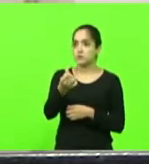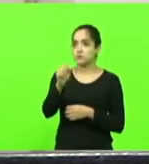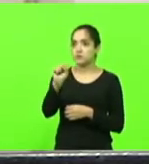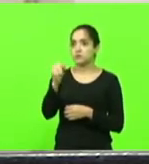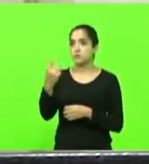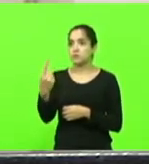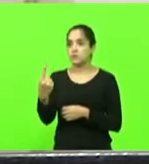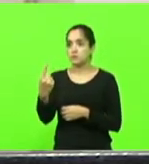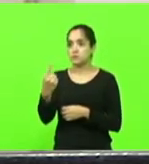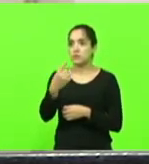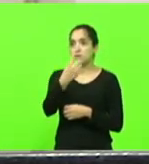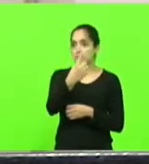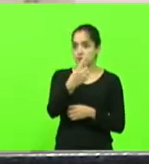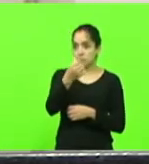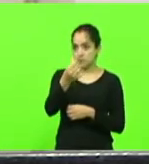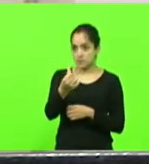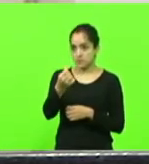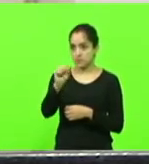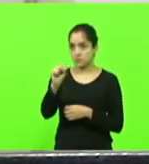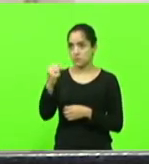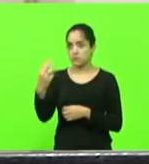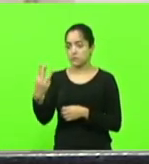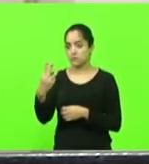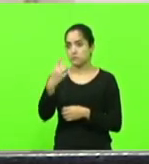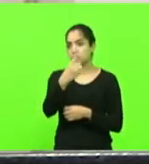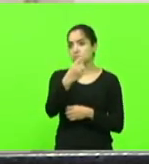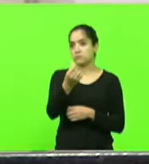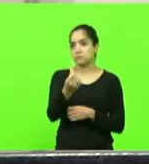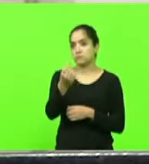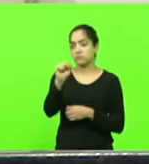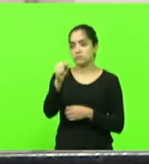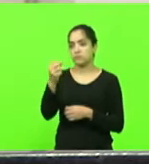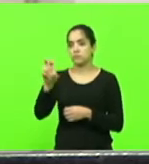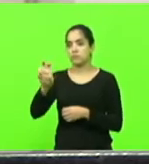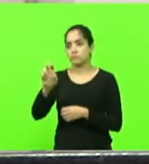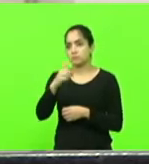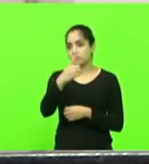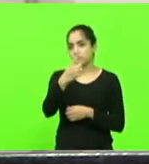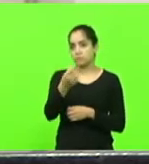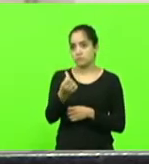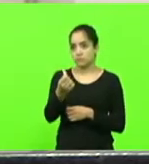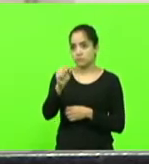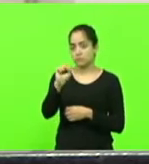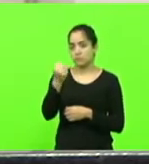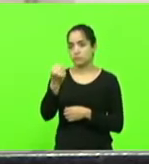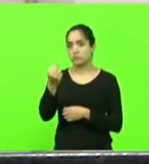1681, 1683, 1685 e